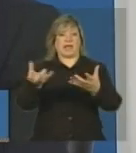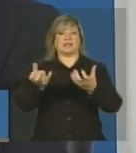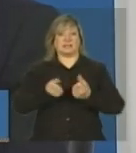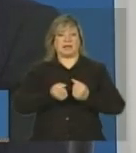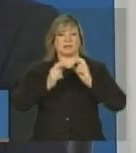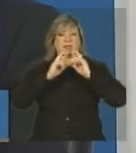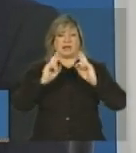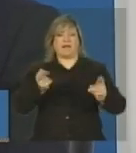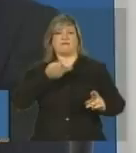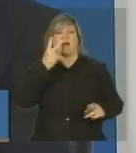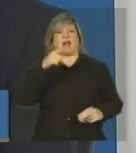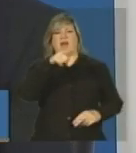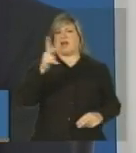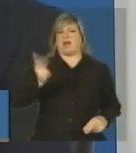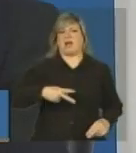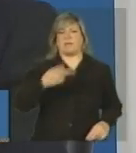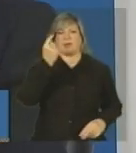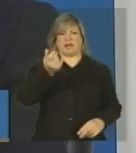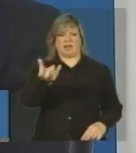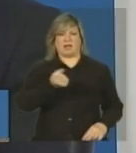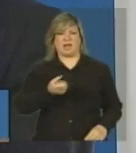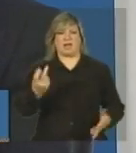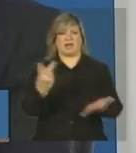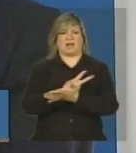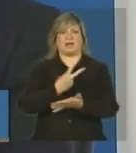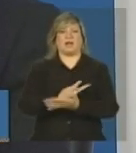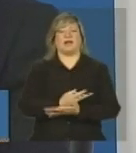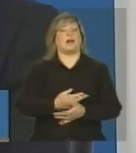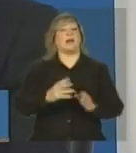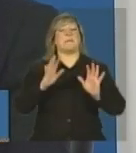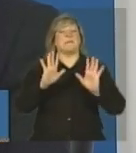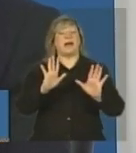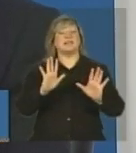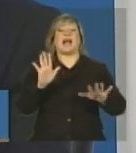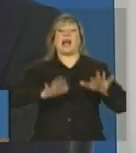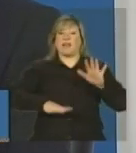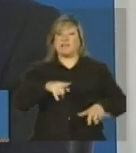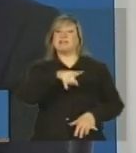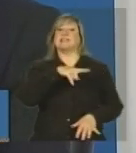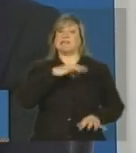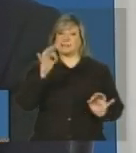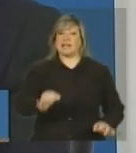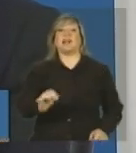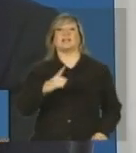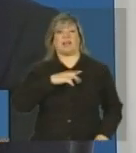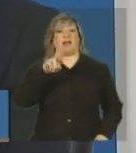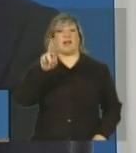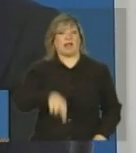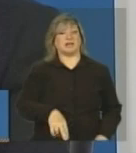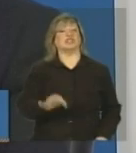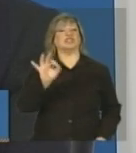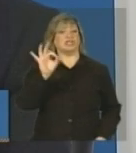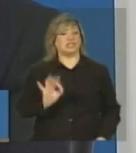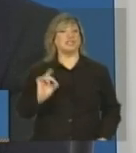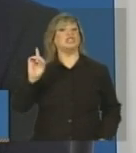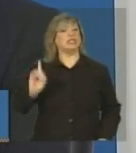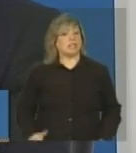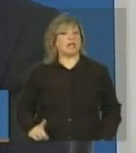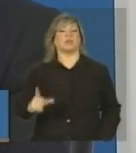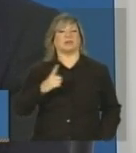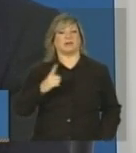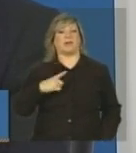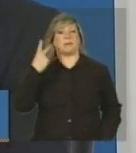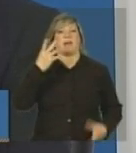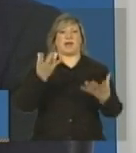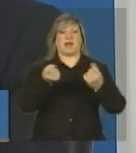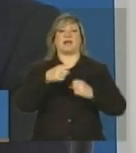que tem beneficiário recebendo com renda superior, mas, na verdade, ele pode, dentro aí de uma faixa até uma renda per capita de